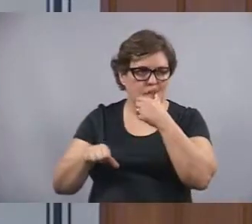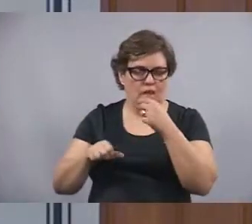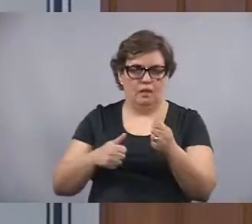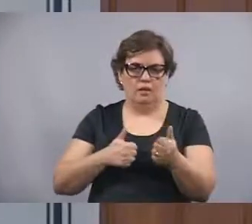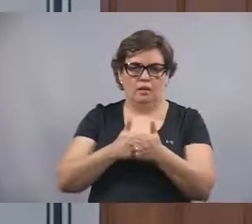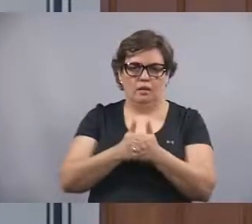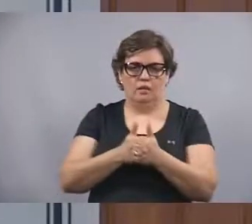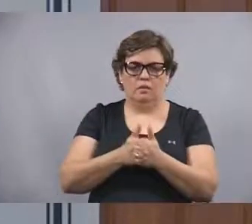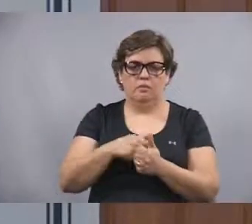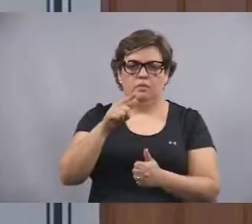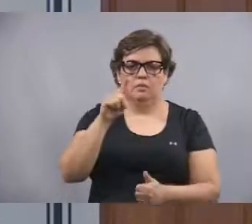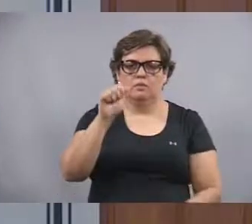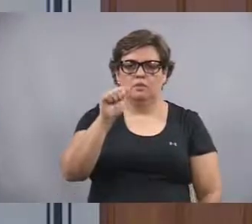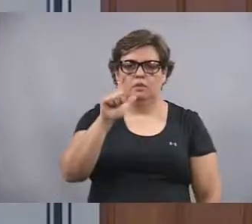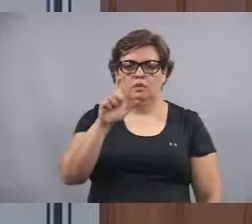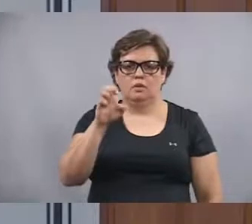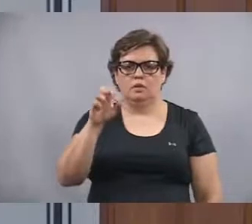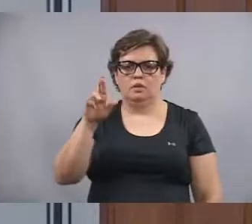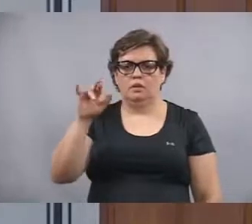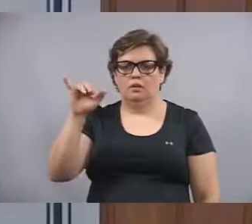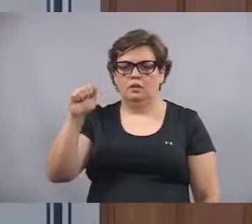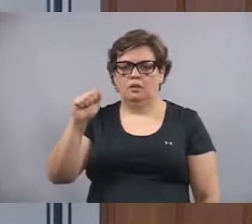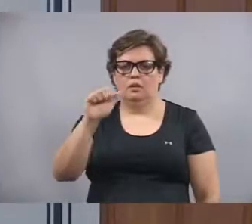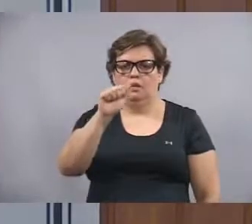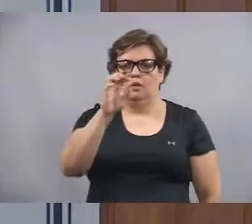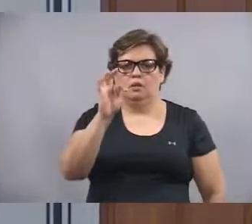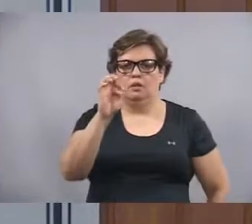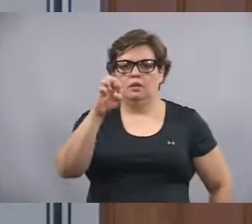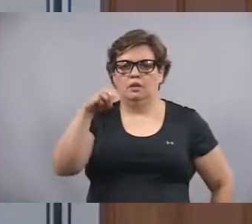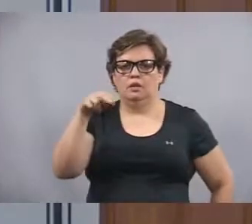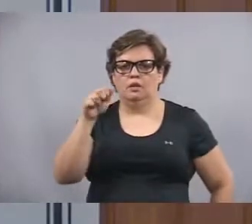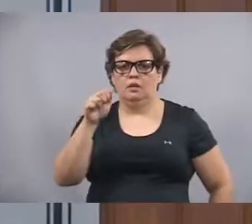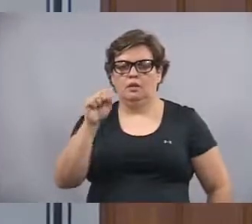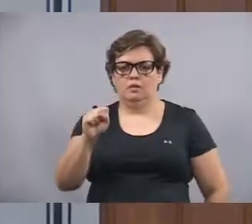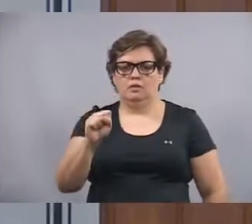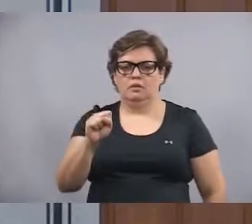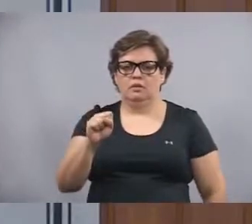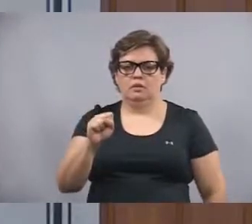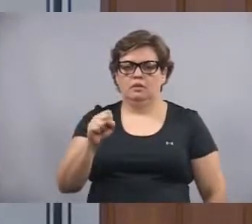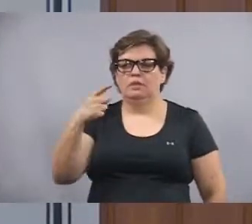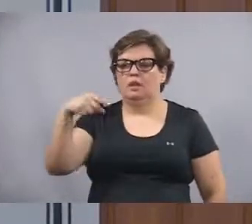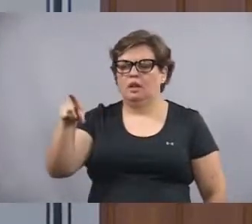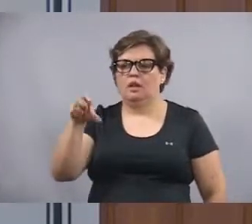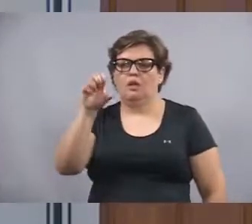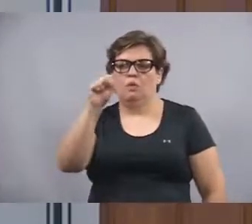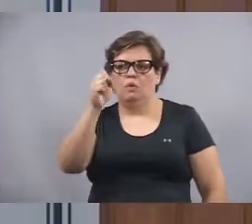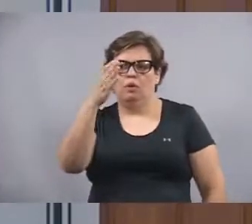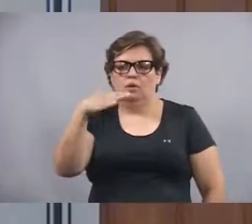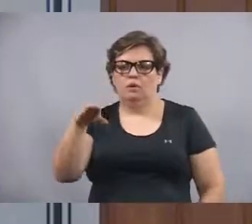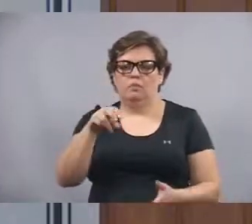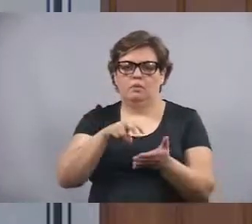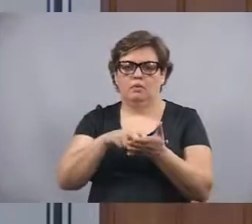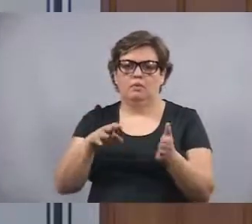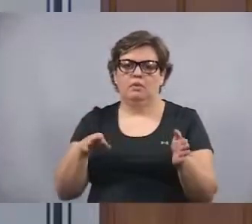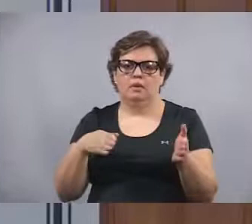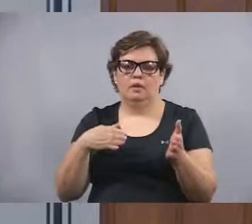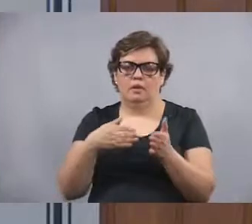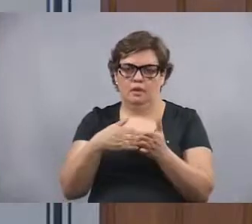próximo à Galeria Atenas, ficamos ali das 8h30 até às 17 horas